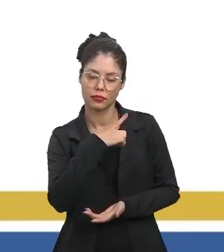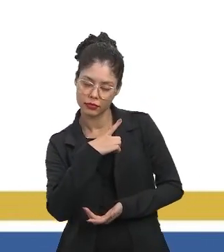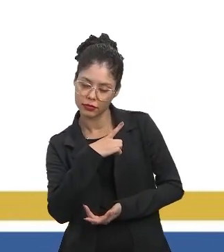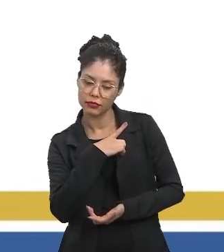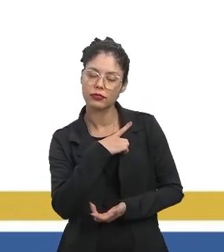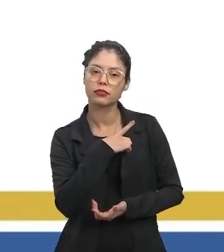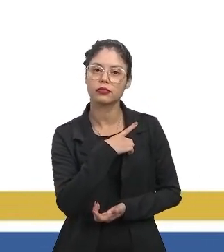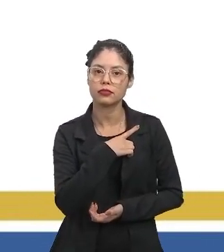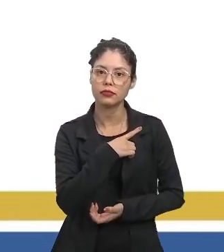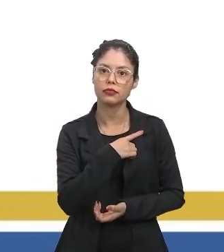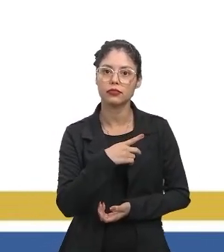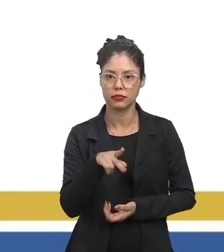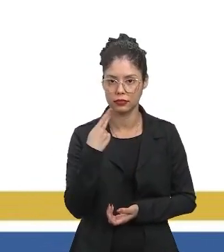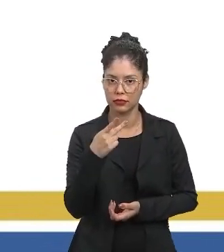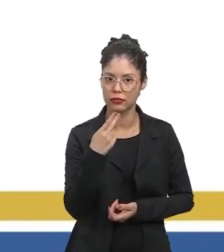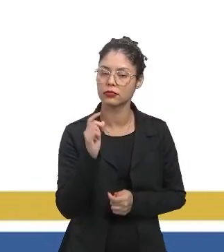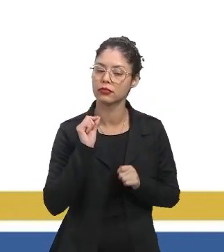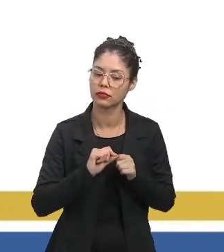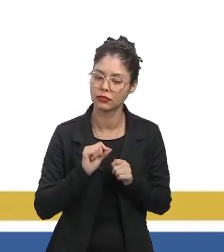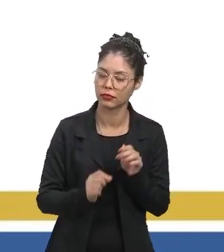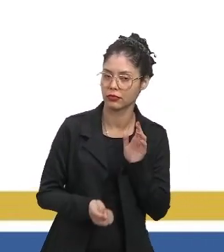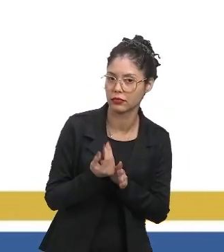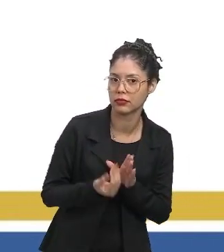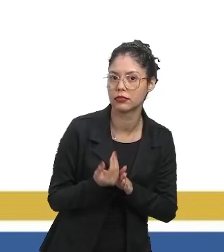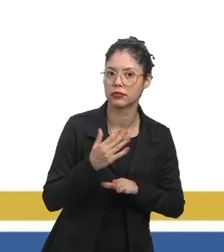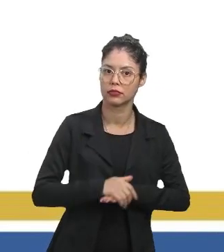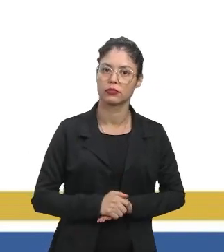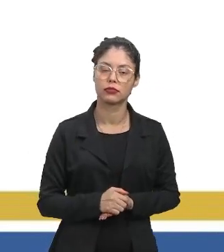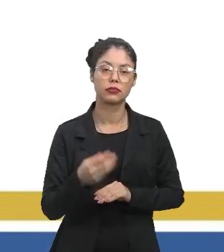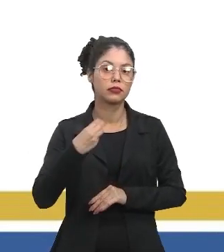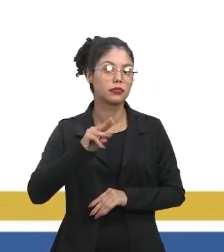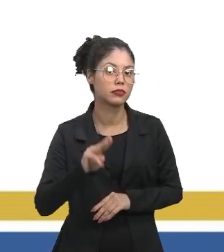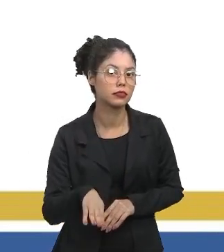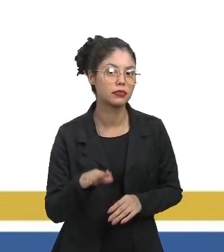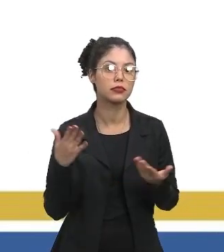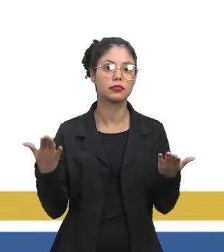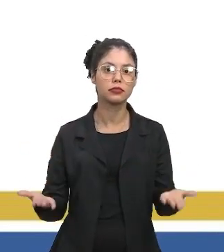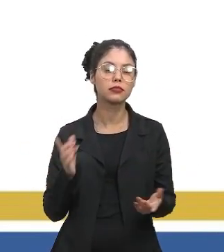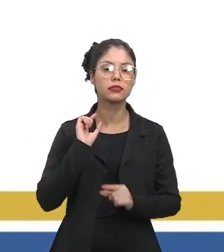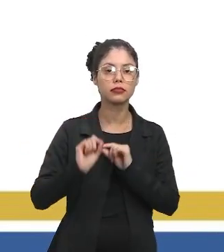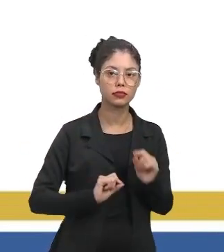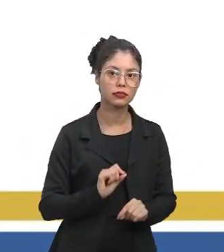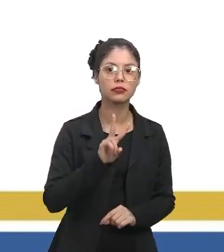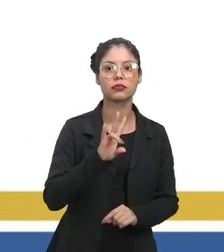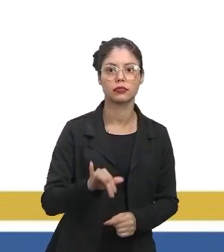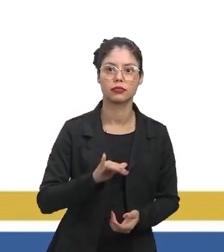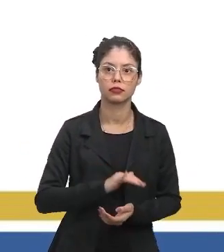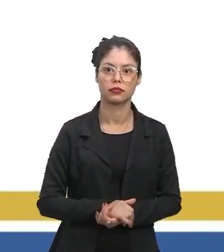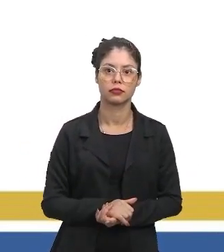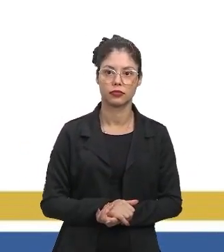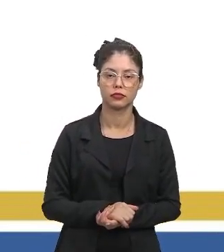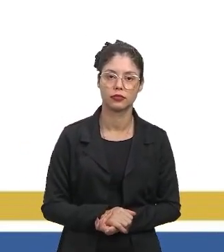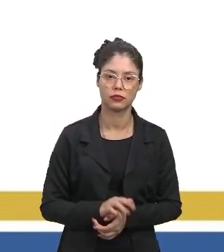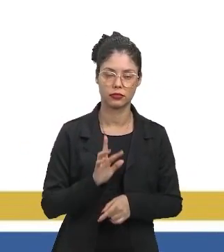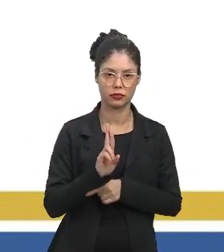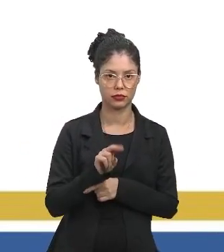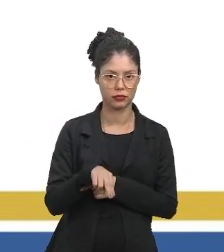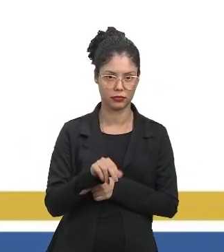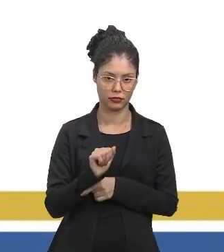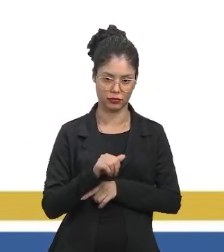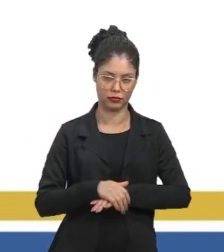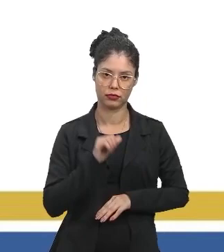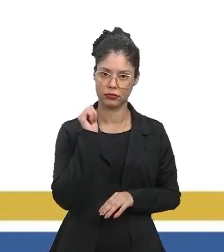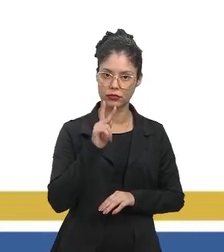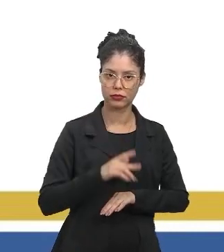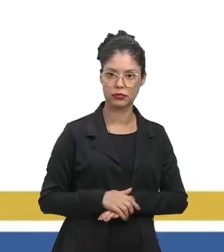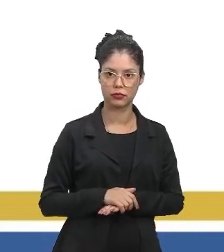está dizendo o que vai ser produzido. E quem vai produzir vão ser os RNAs.